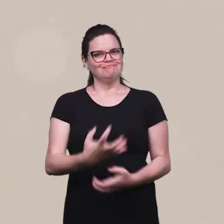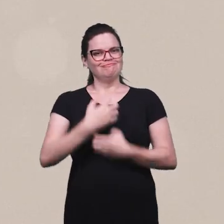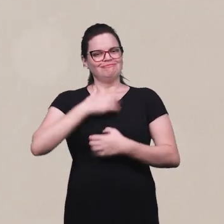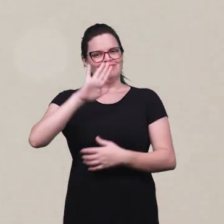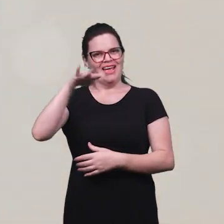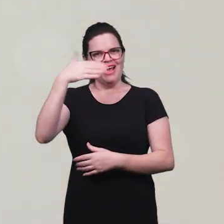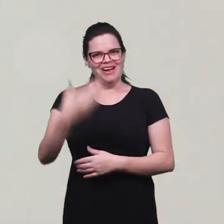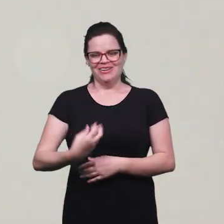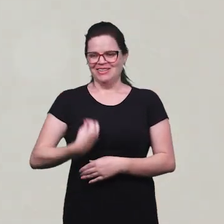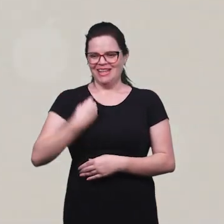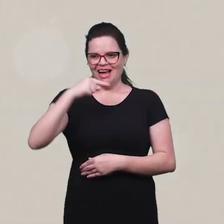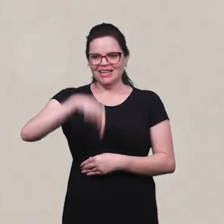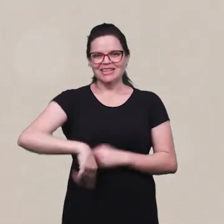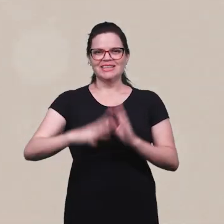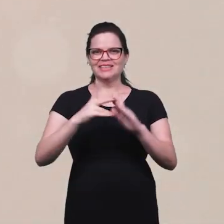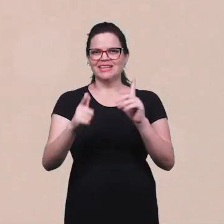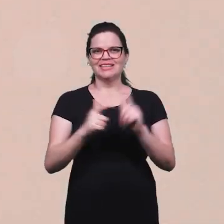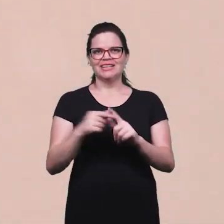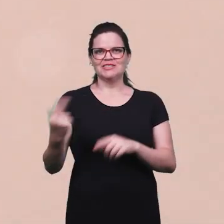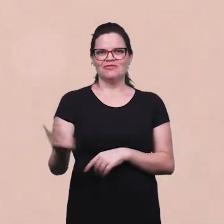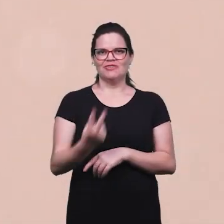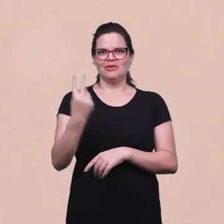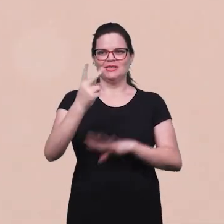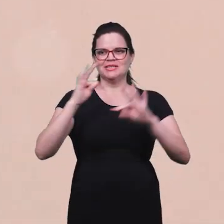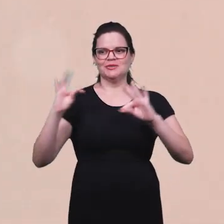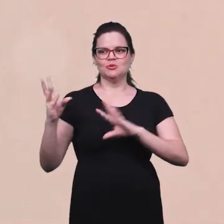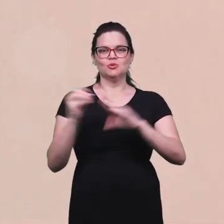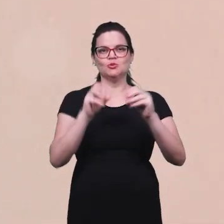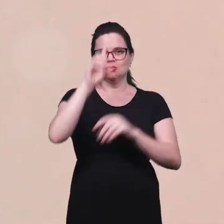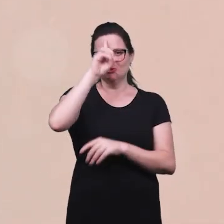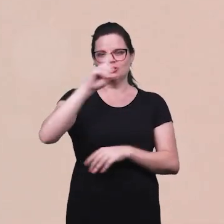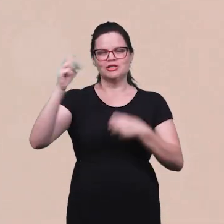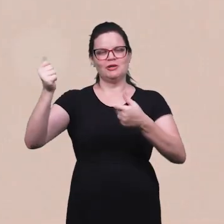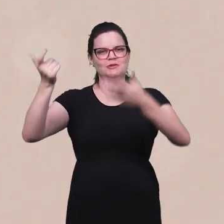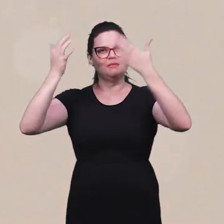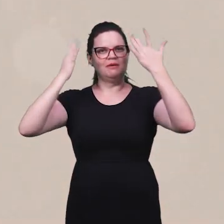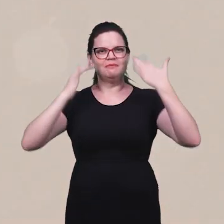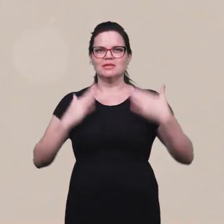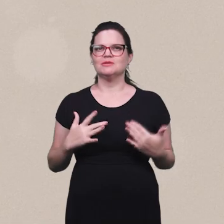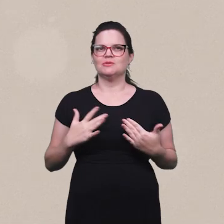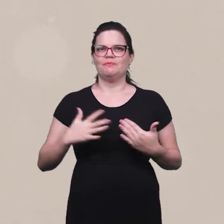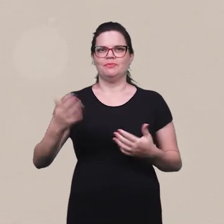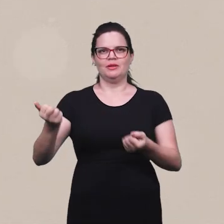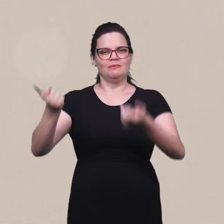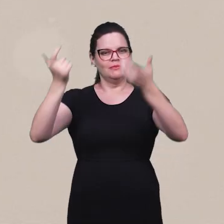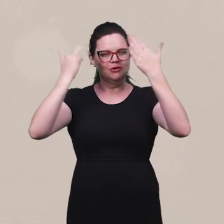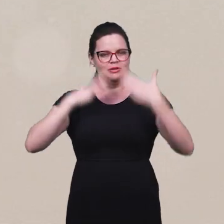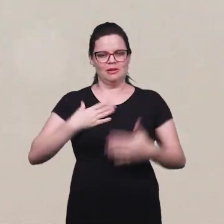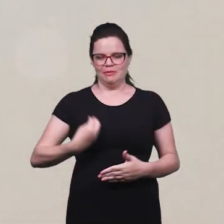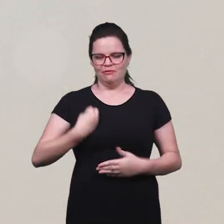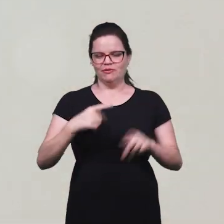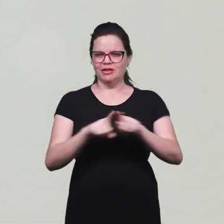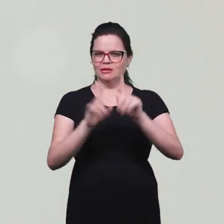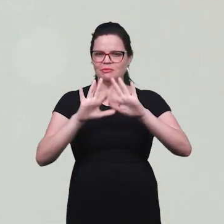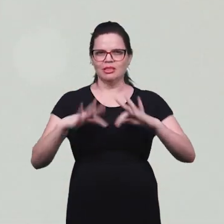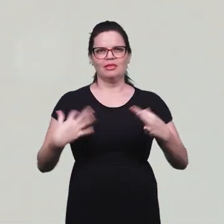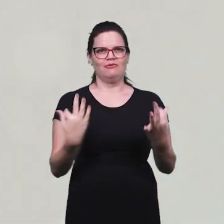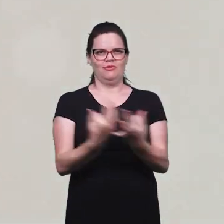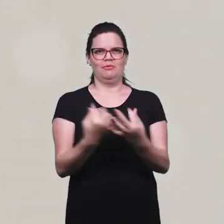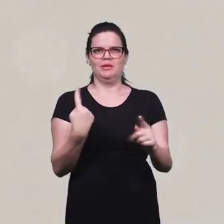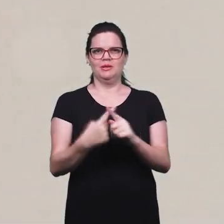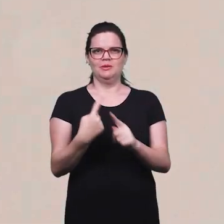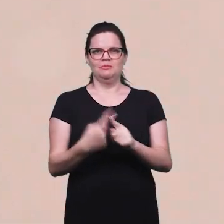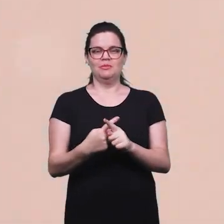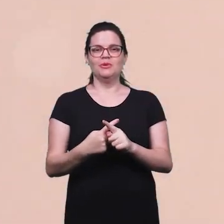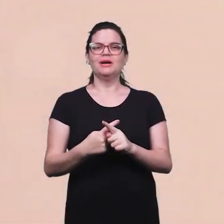honra de poder estar nessa obra, valorizando aquilo que Deus concedeu na minha vida, na vida da minha família, porque